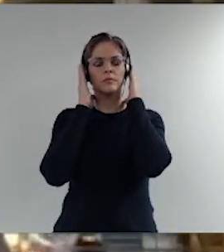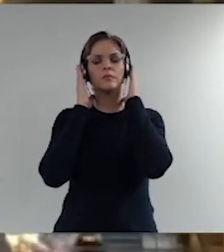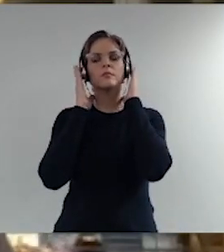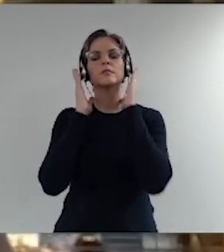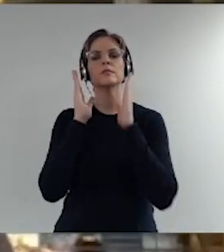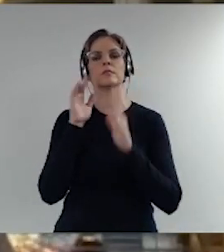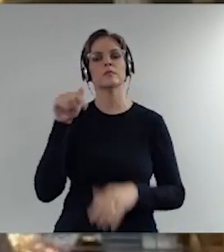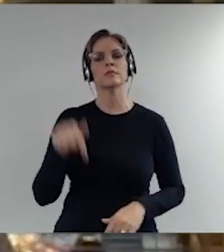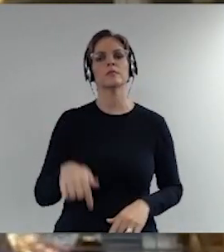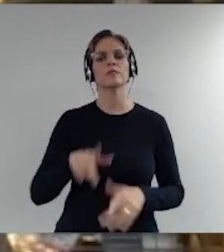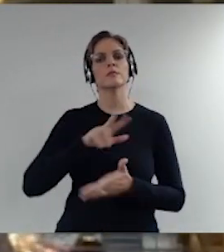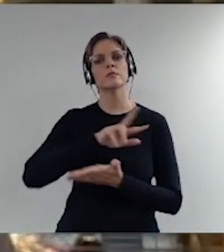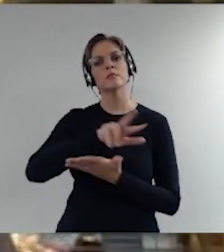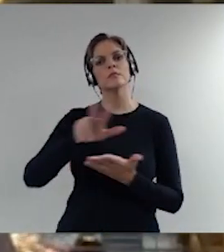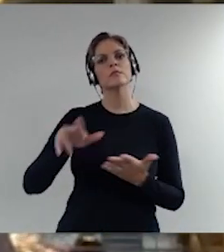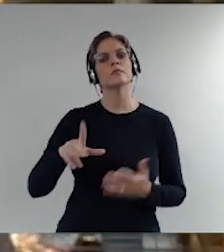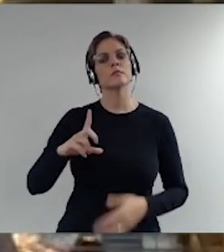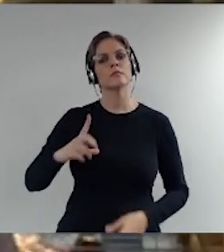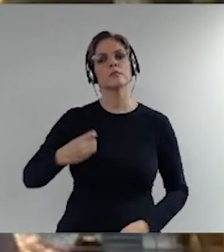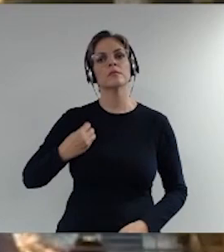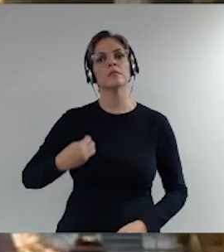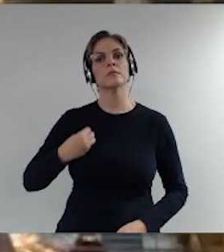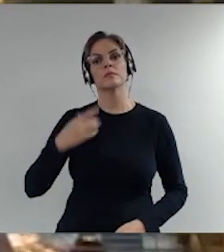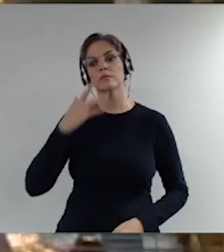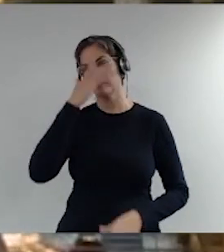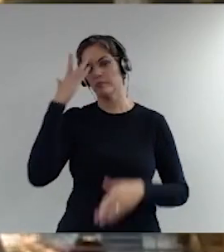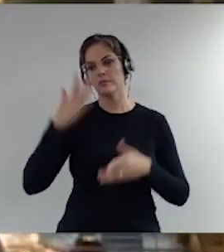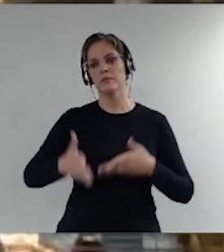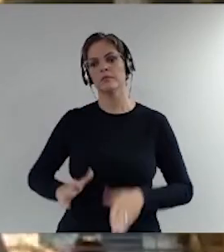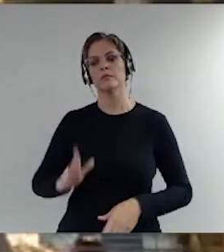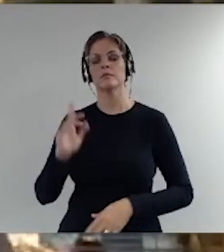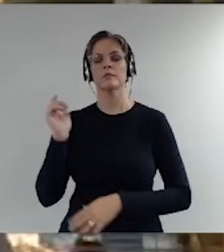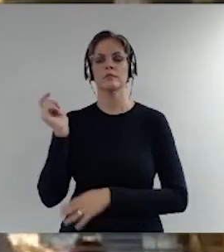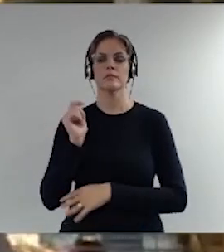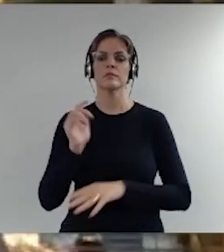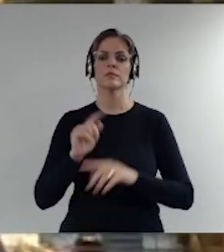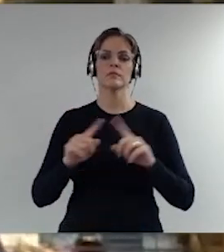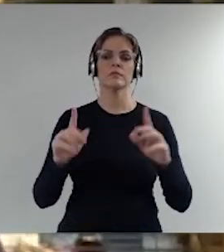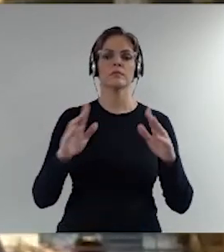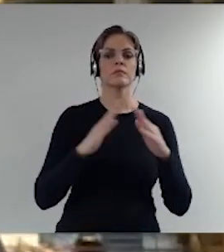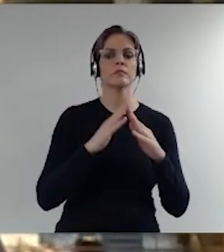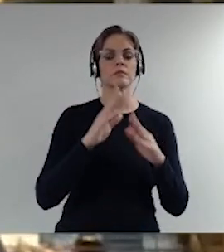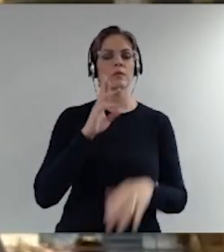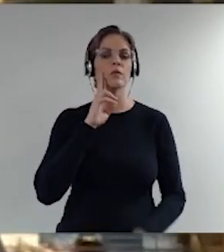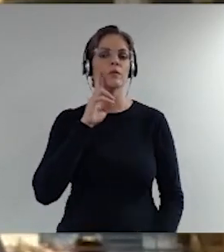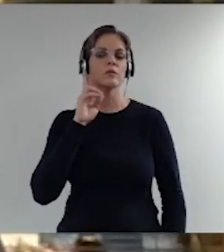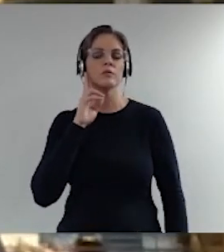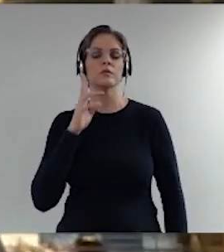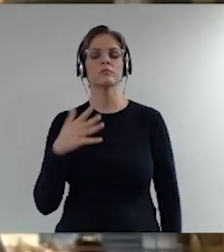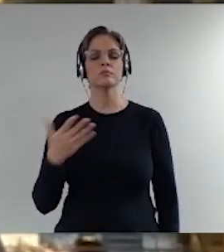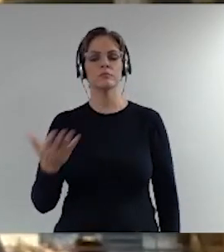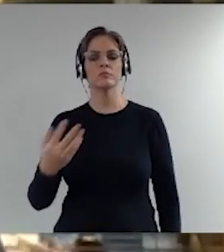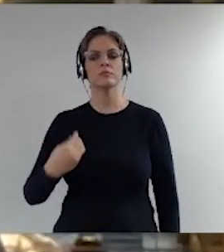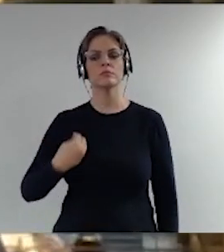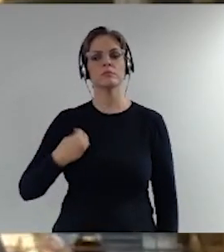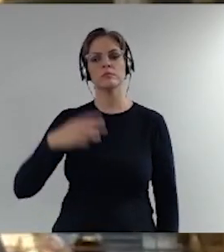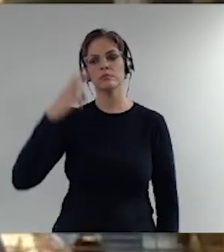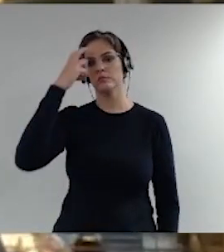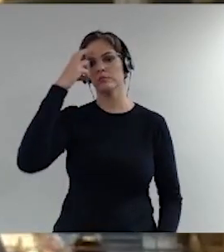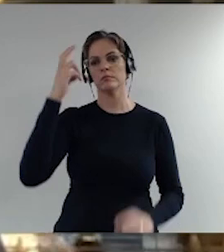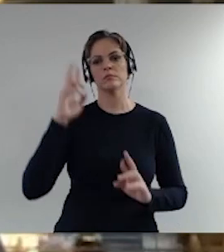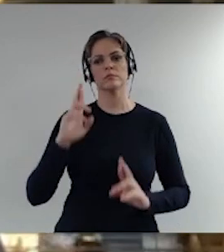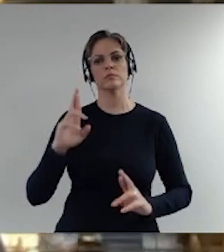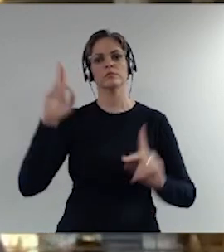ter um gaúcho em Rondônia também, é importante salientar, mas vivendo uma cultura